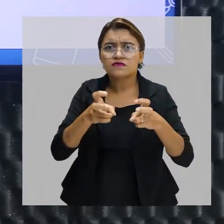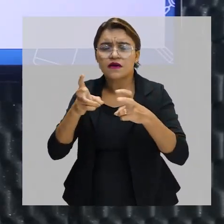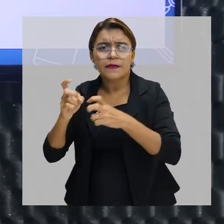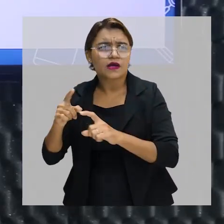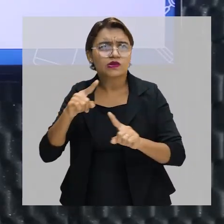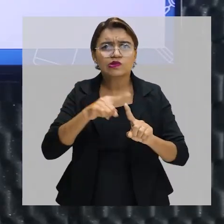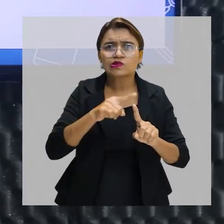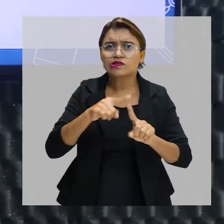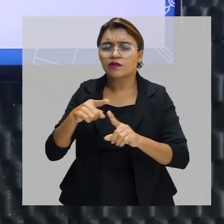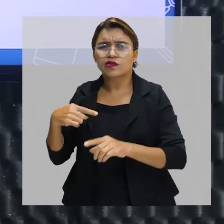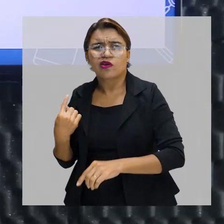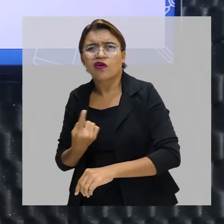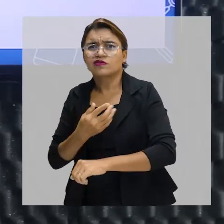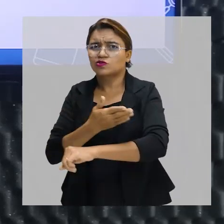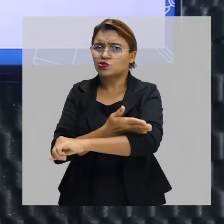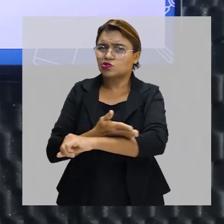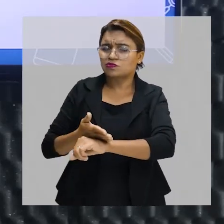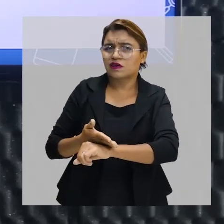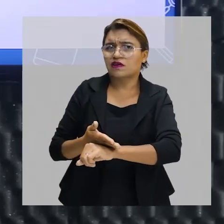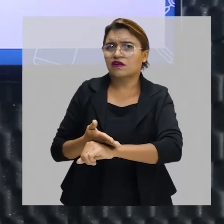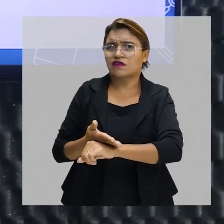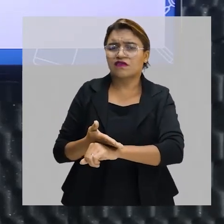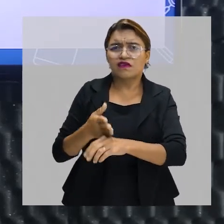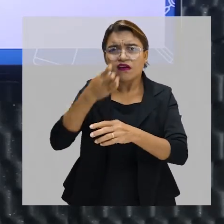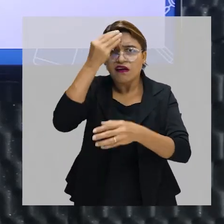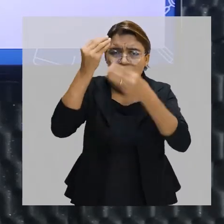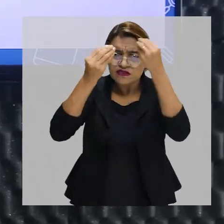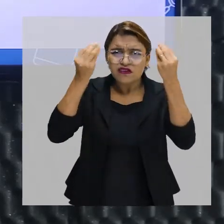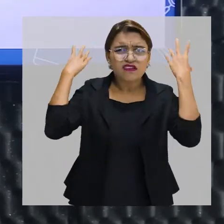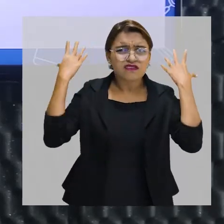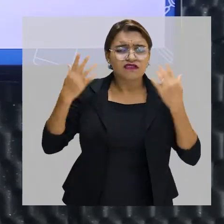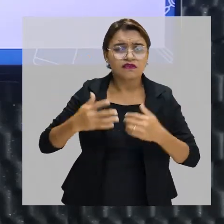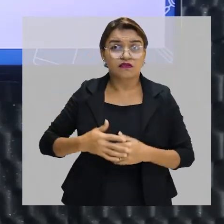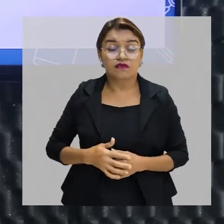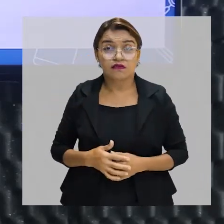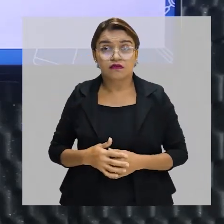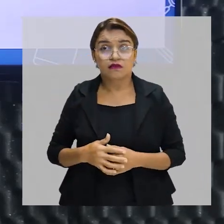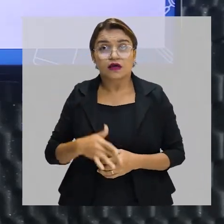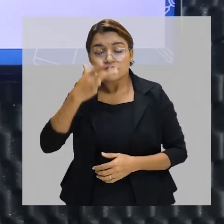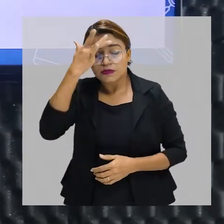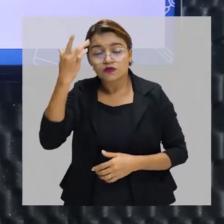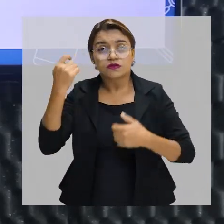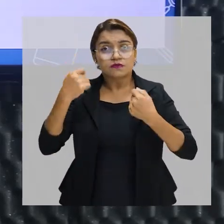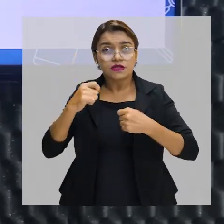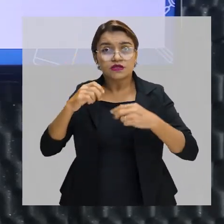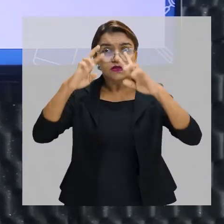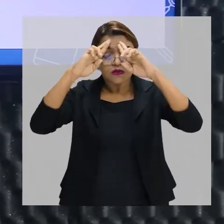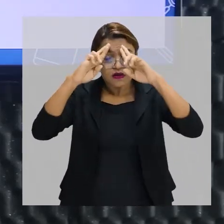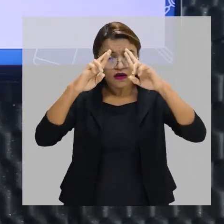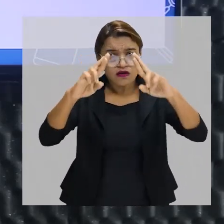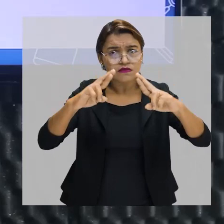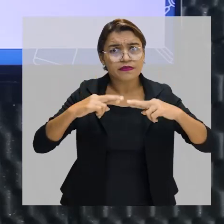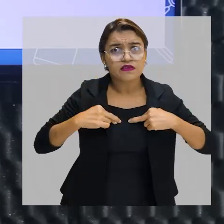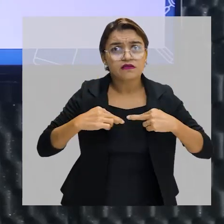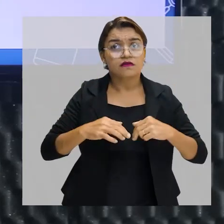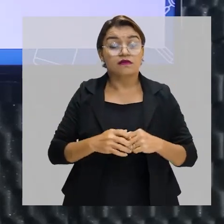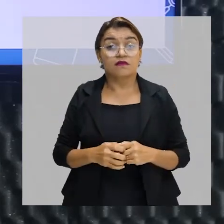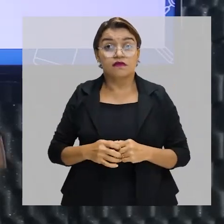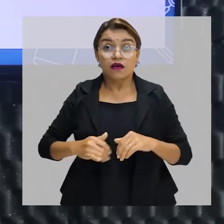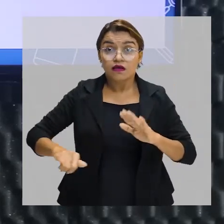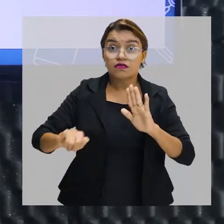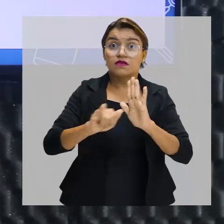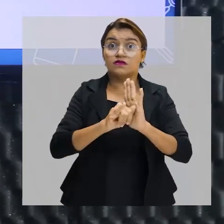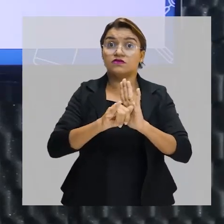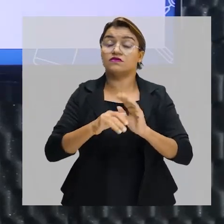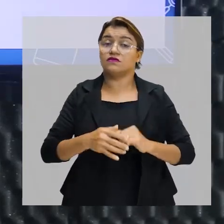estávamos acostumados ficaram para trás. As pessoas têm que aprender a respeitar a identidade